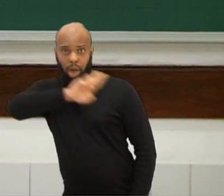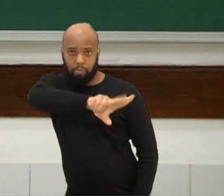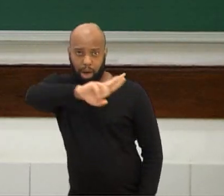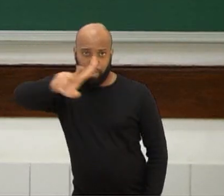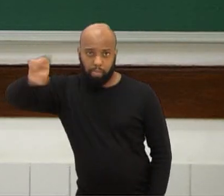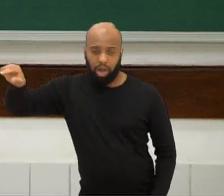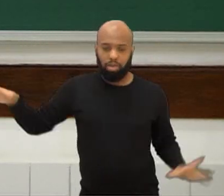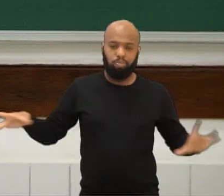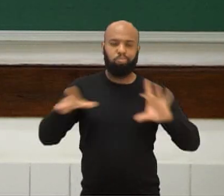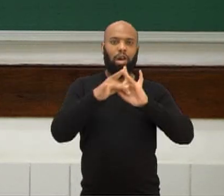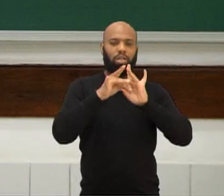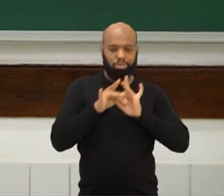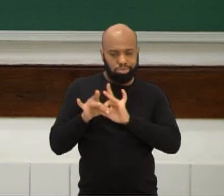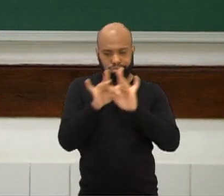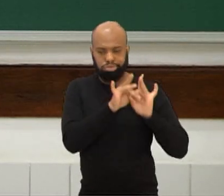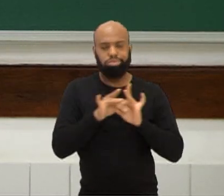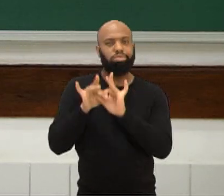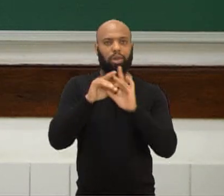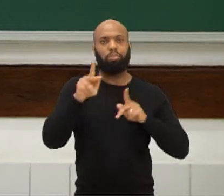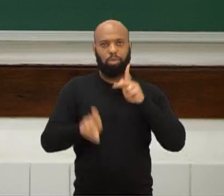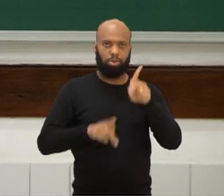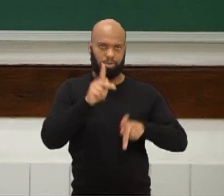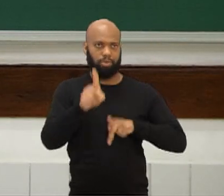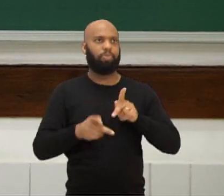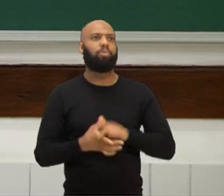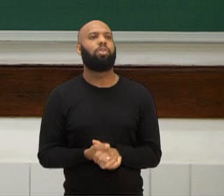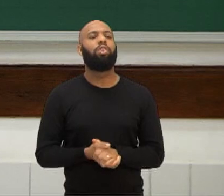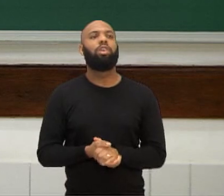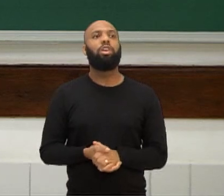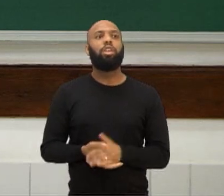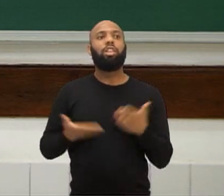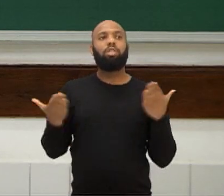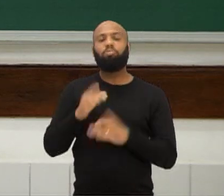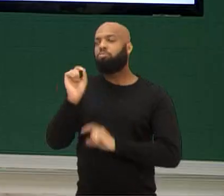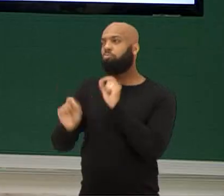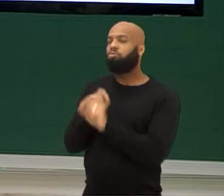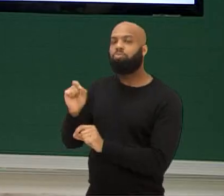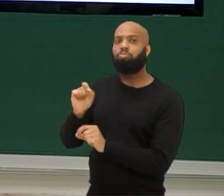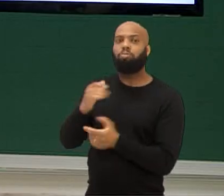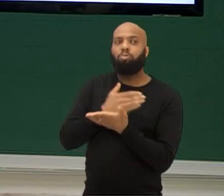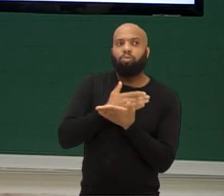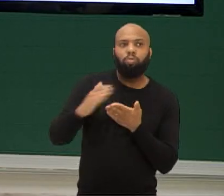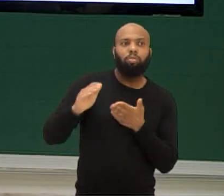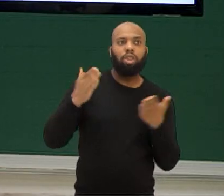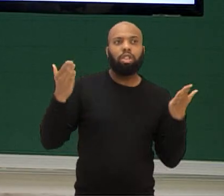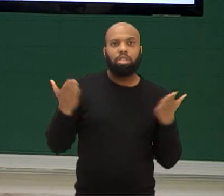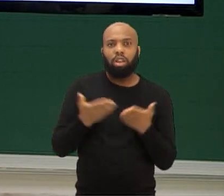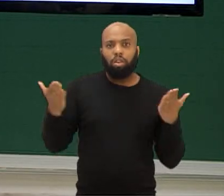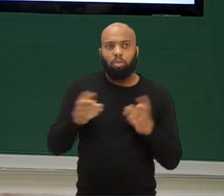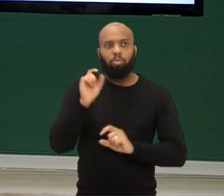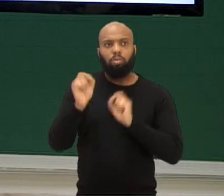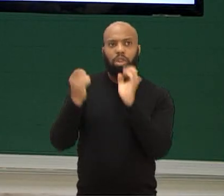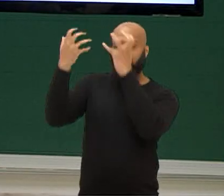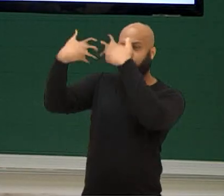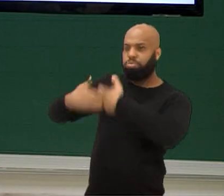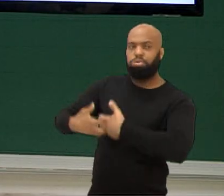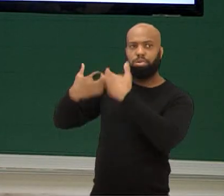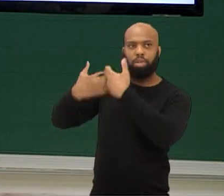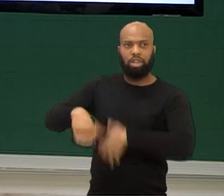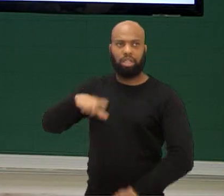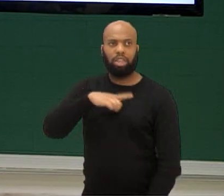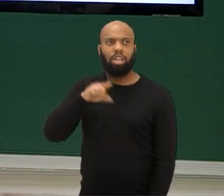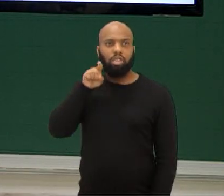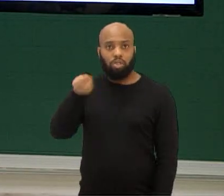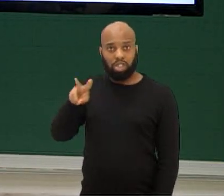a interculturalidade dos povos. A ver, então, eu vou começar com vocês refletindo. Vocês